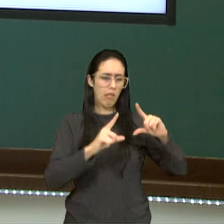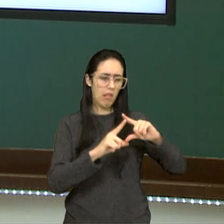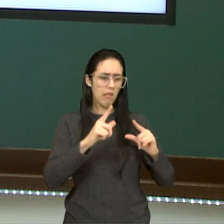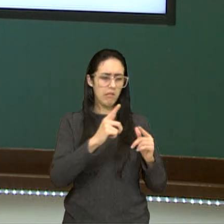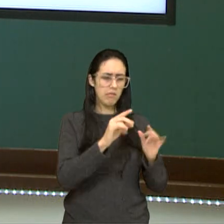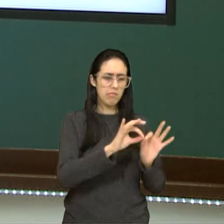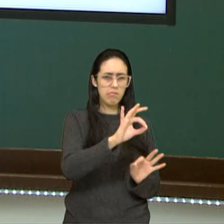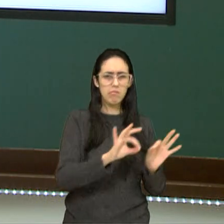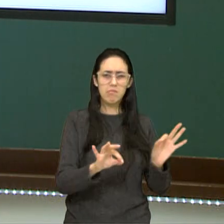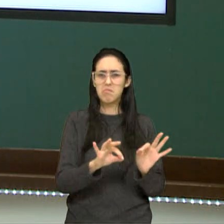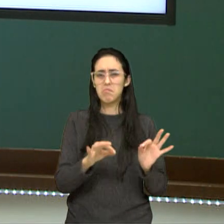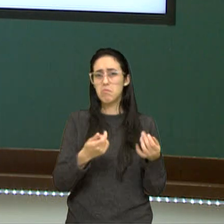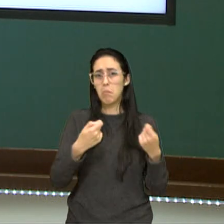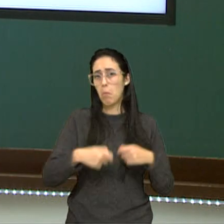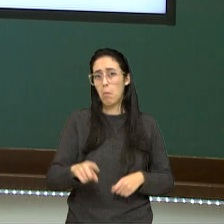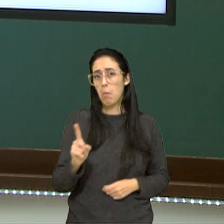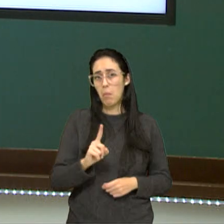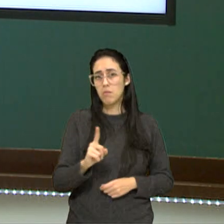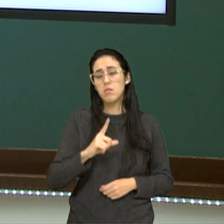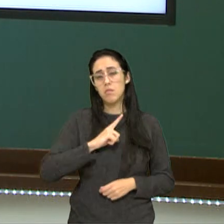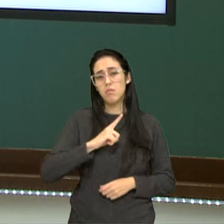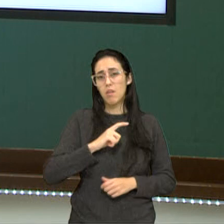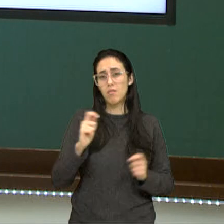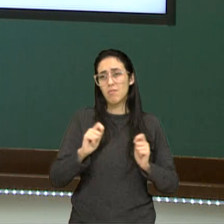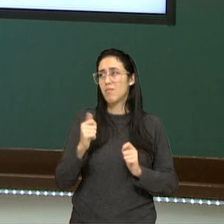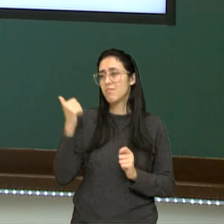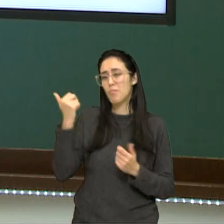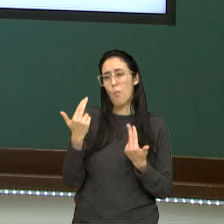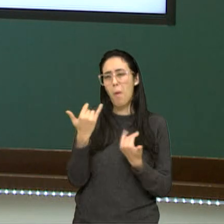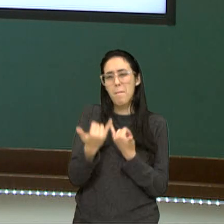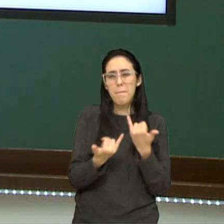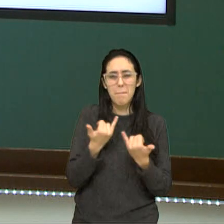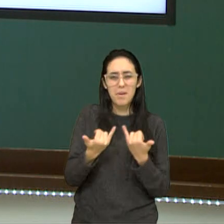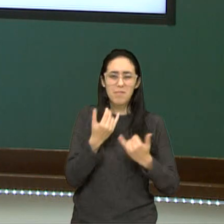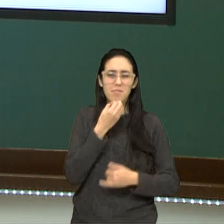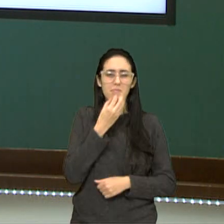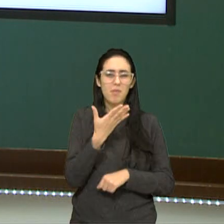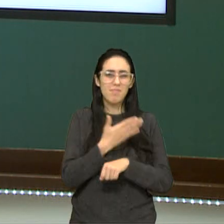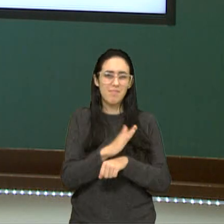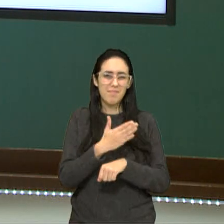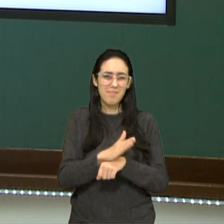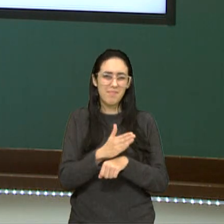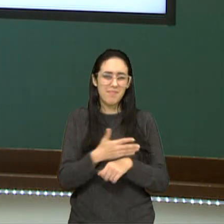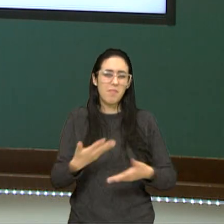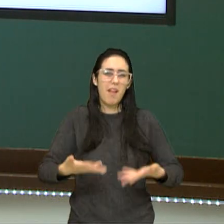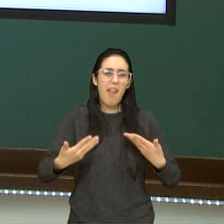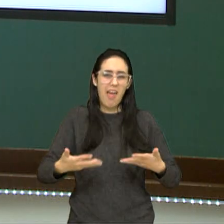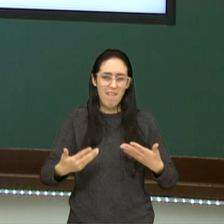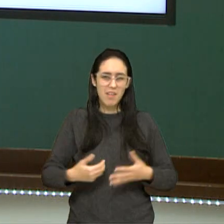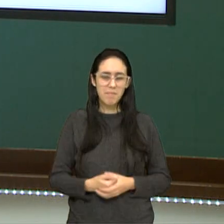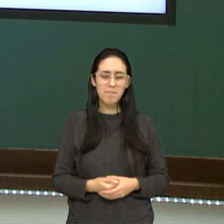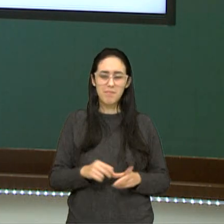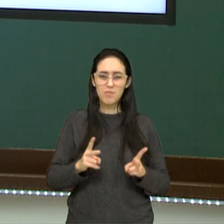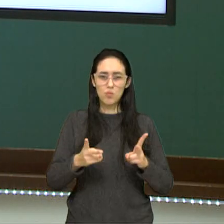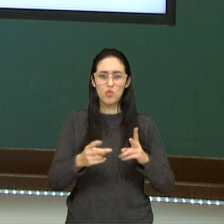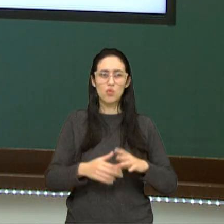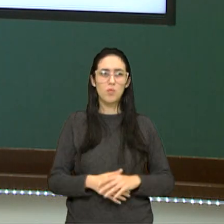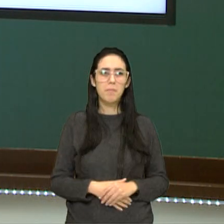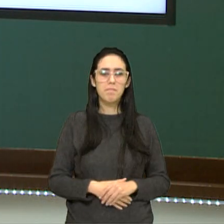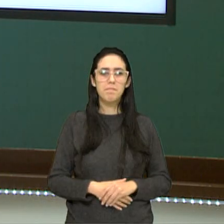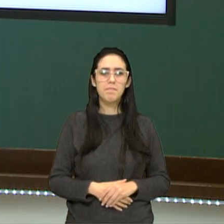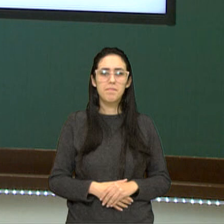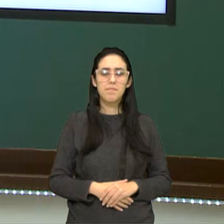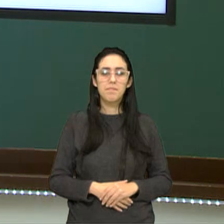expressão numérica. Tem situações que a gente pode brincar um pouquinho com a álgebra também, fica mais suave, tá bom? Pra frente.